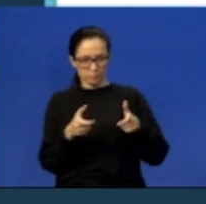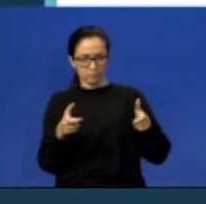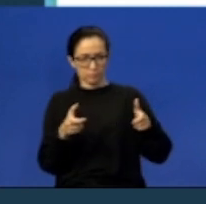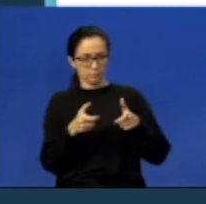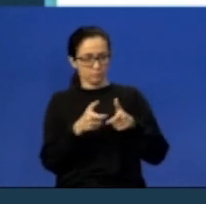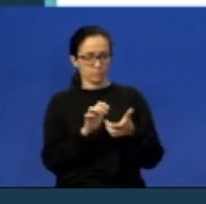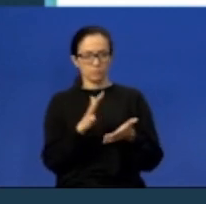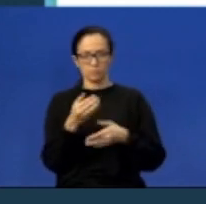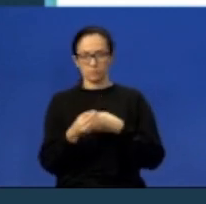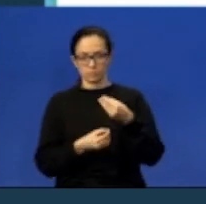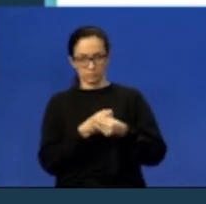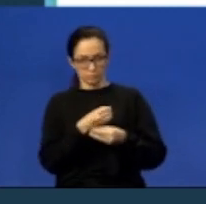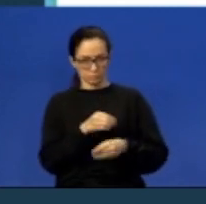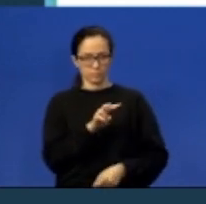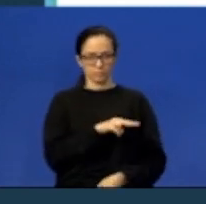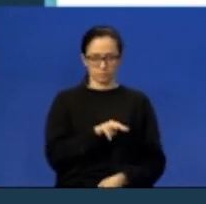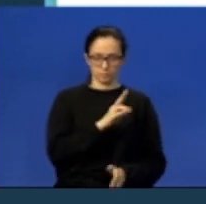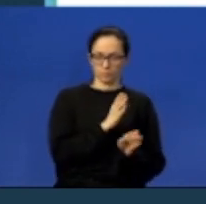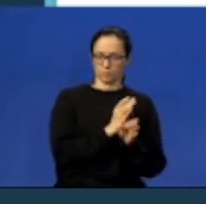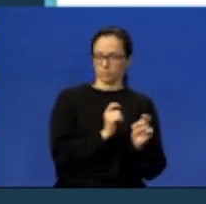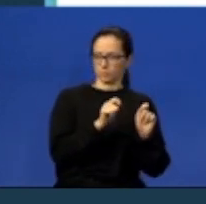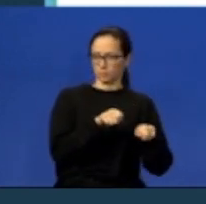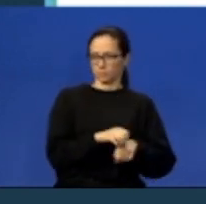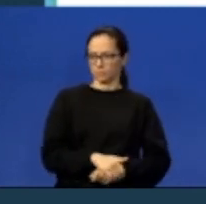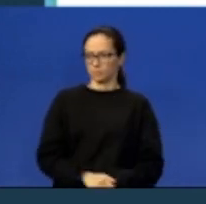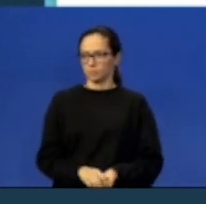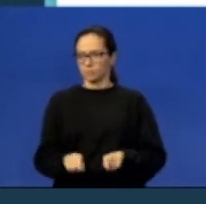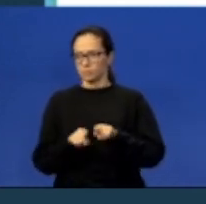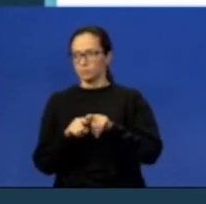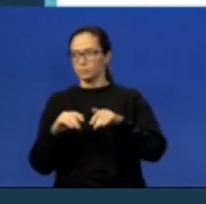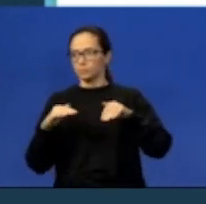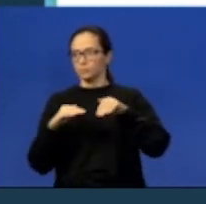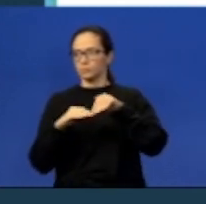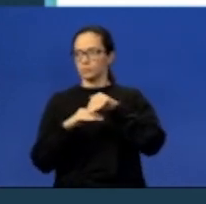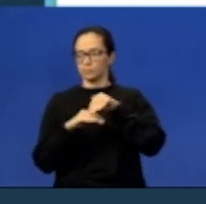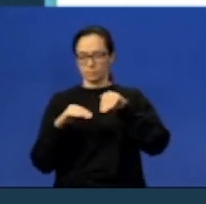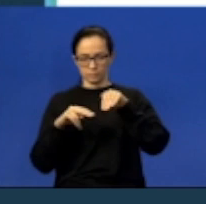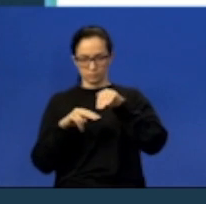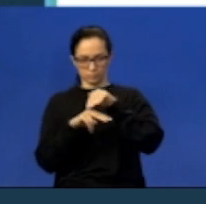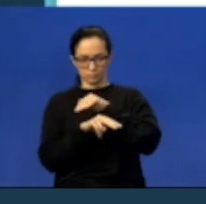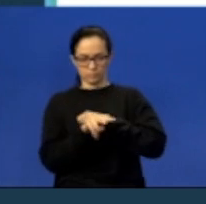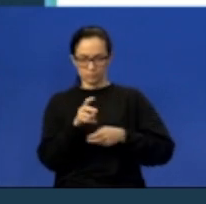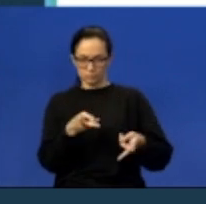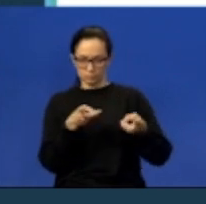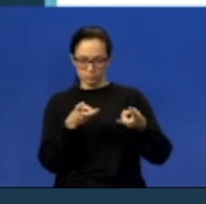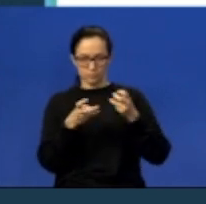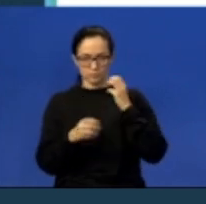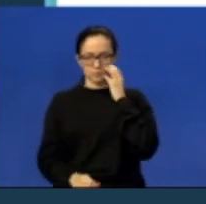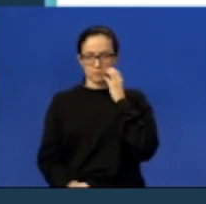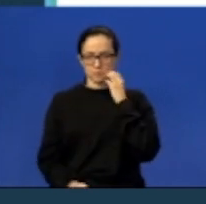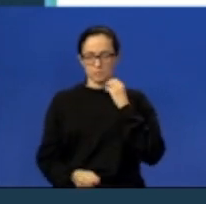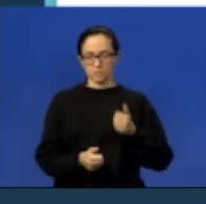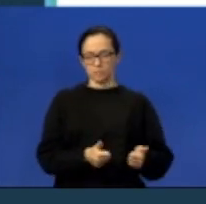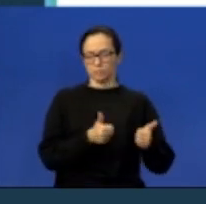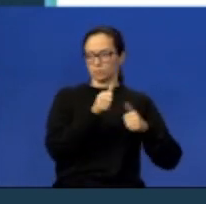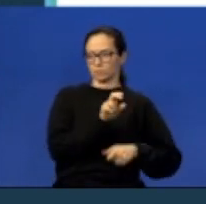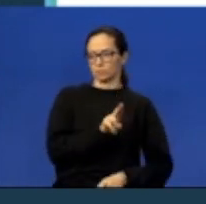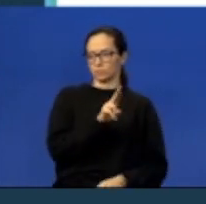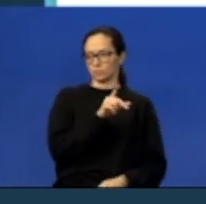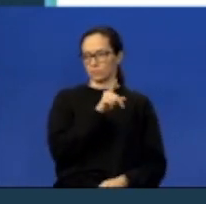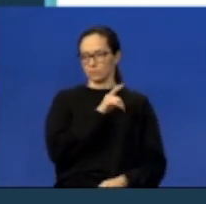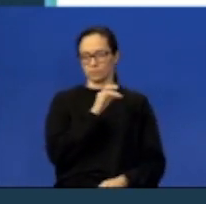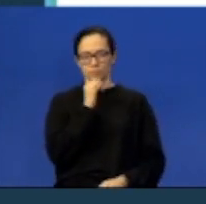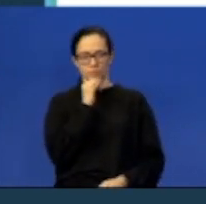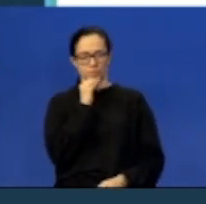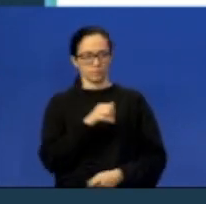desse tumor ao longo do tempo. E a tomografia computadorizada, da mesma forma que a ultrassonografia, ela tem algumas vantagens, que é a